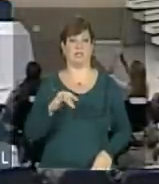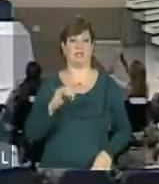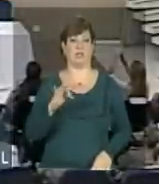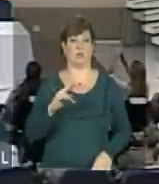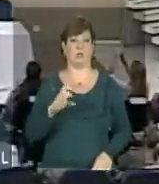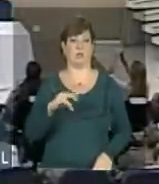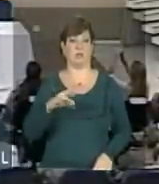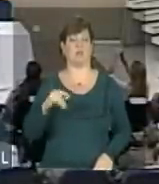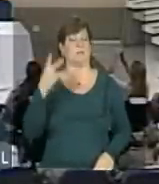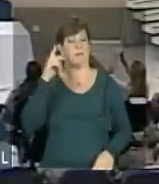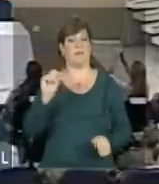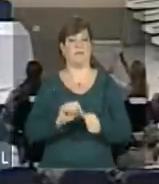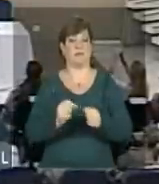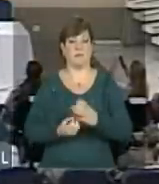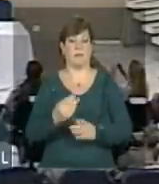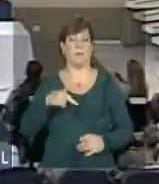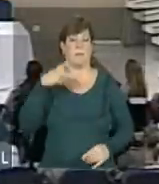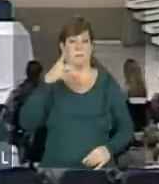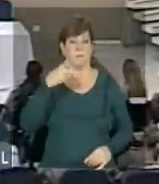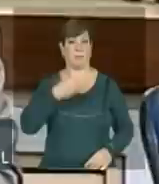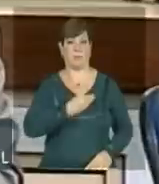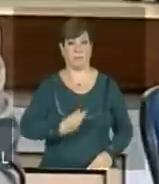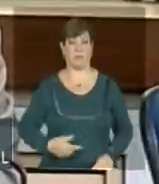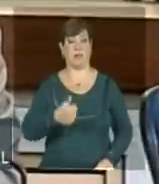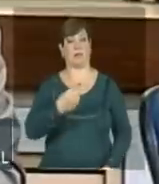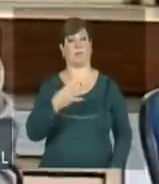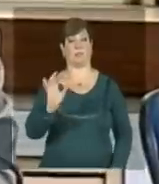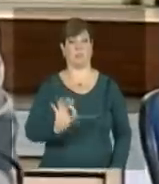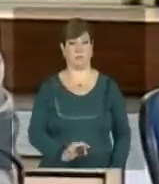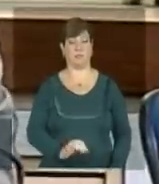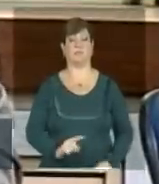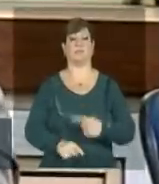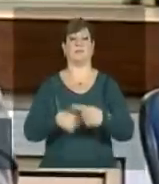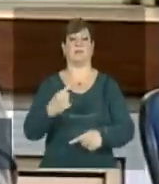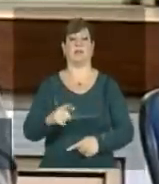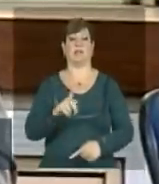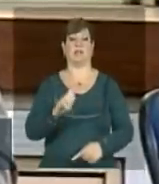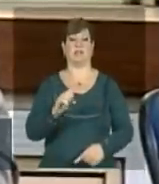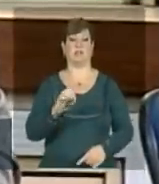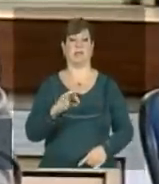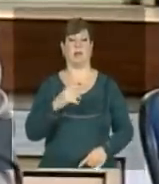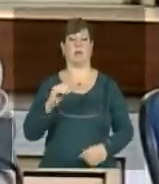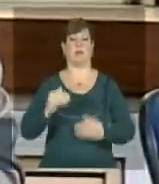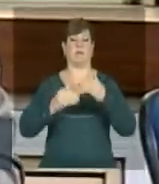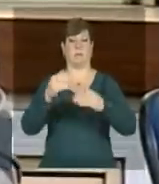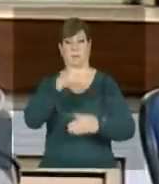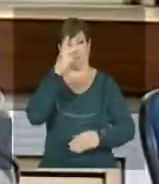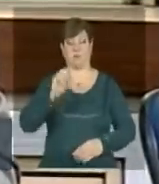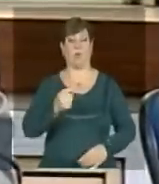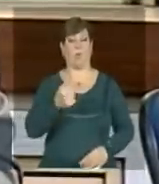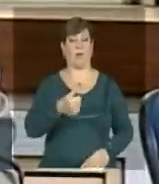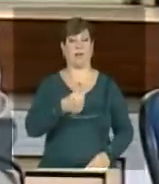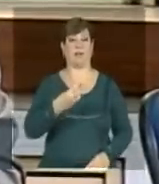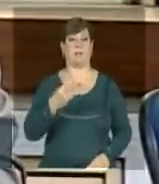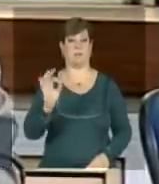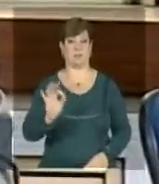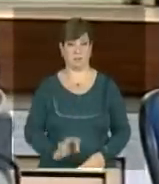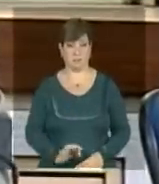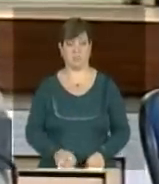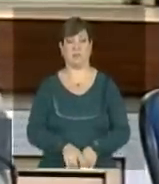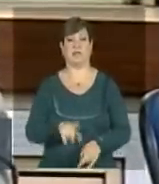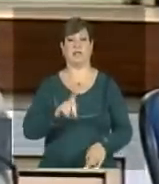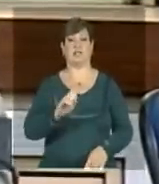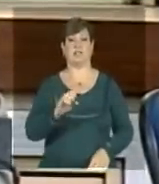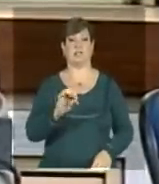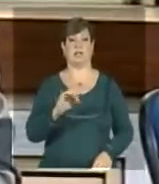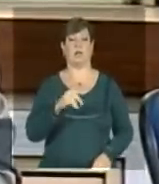implementação de políticas públicas, 14%. Gestão e desenvolvimento de pessoas, quase 13%. Gestão